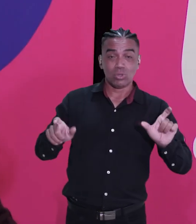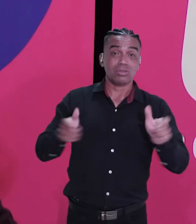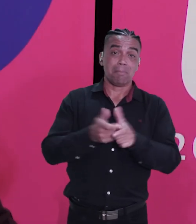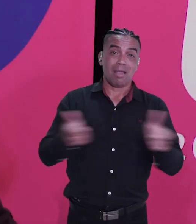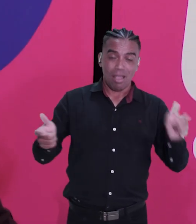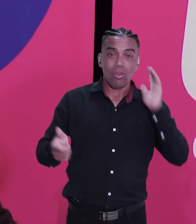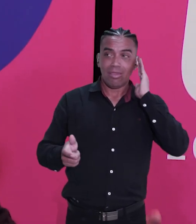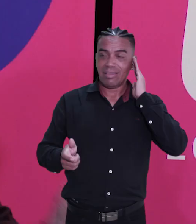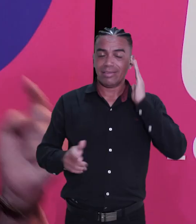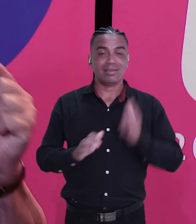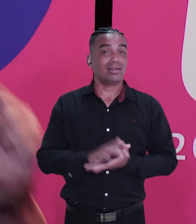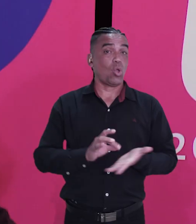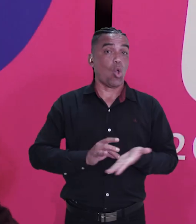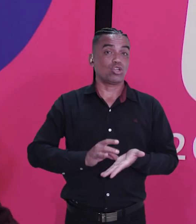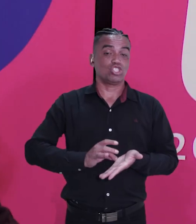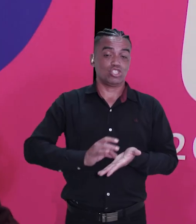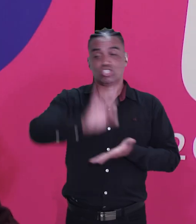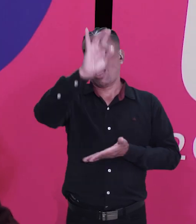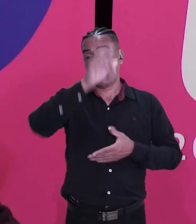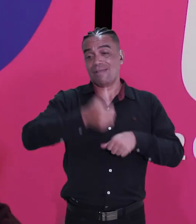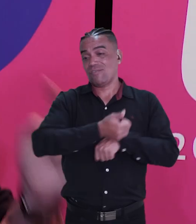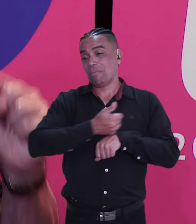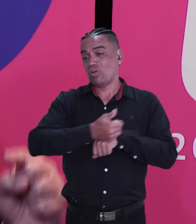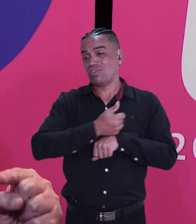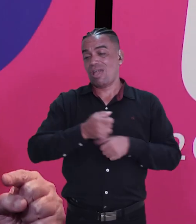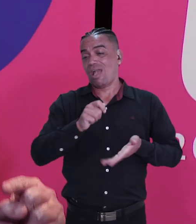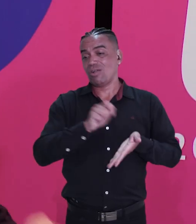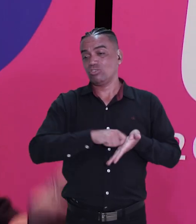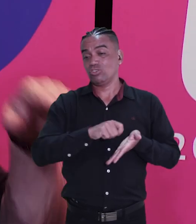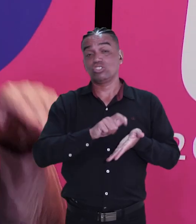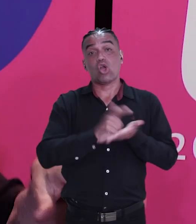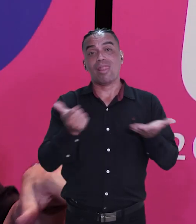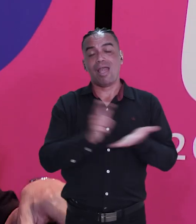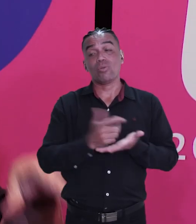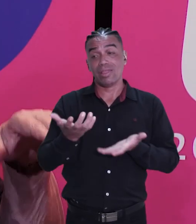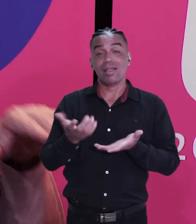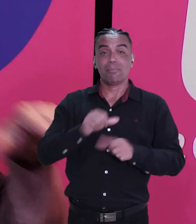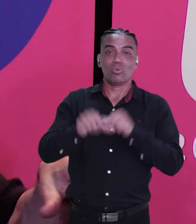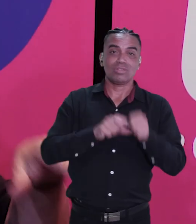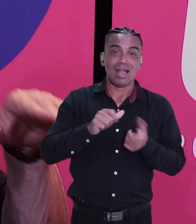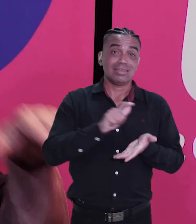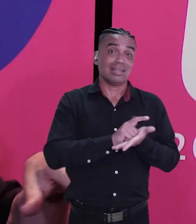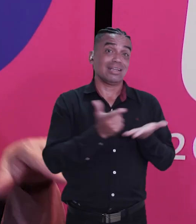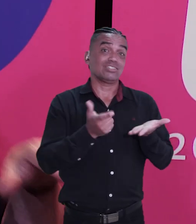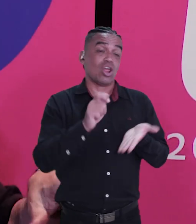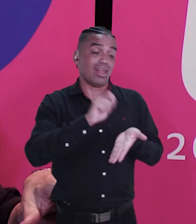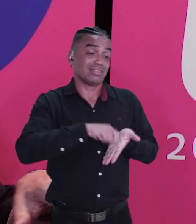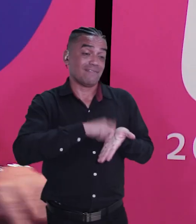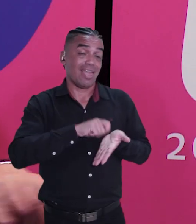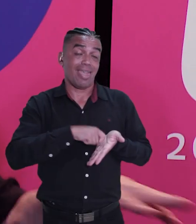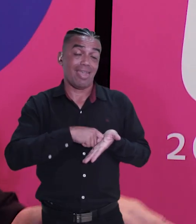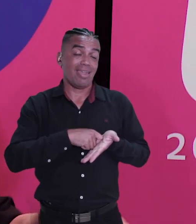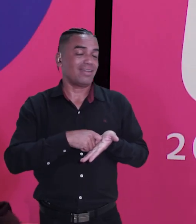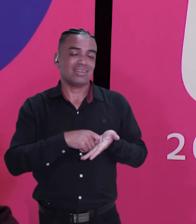ou a maioria deles, detestava ser jornalista, queria ser escritor, tinha dentro da gaveta contos ou poemas secretos